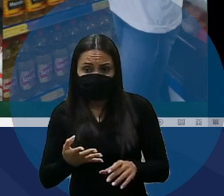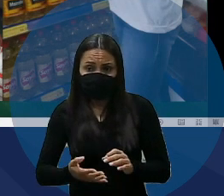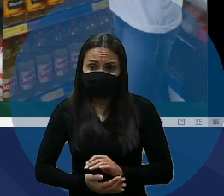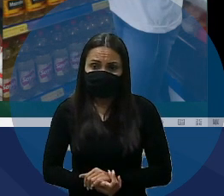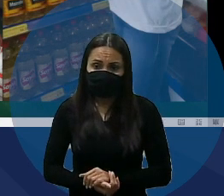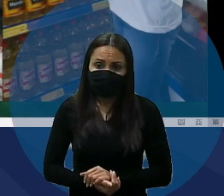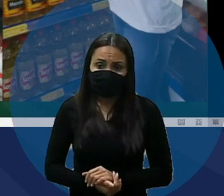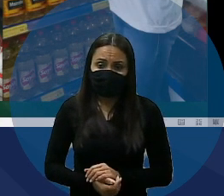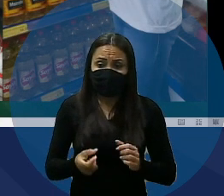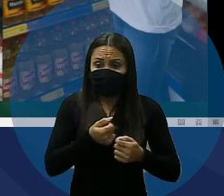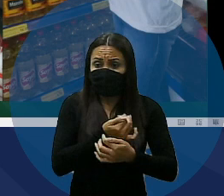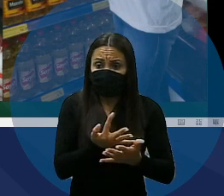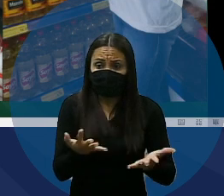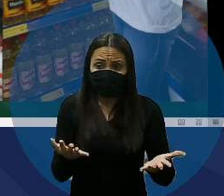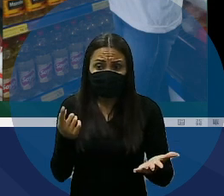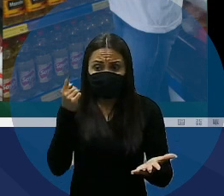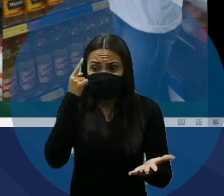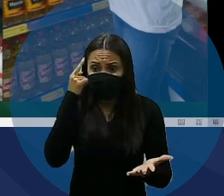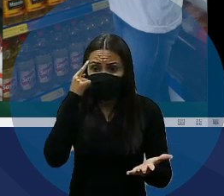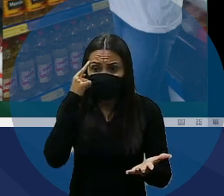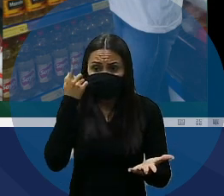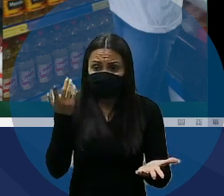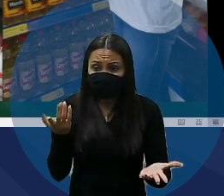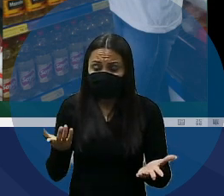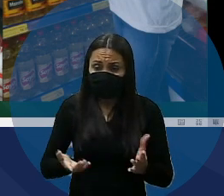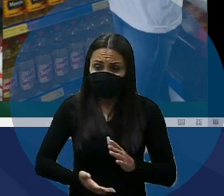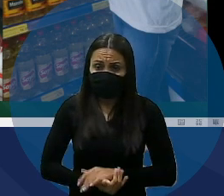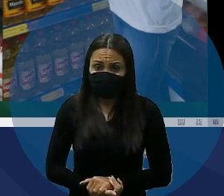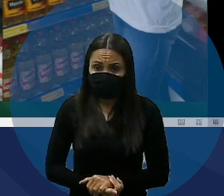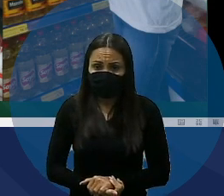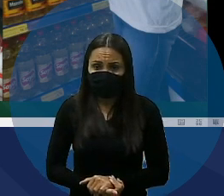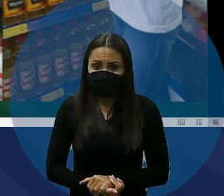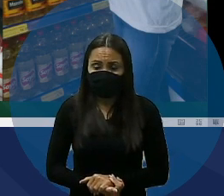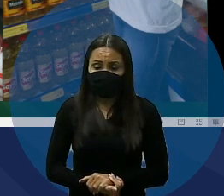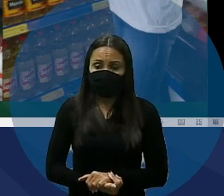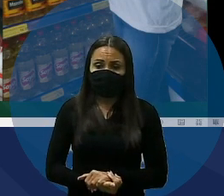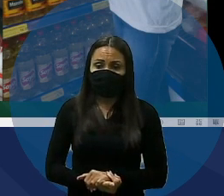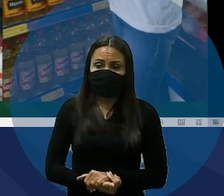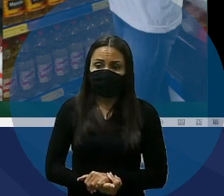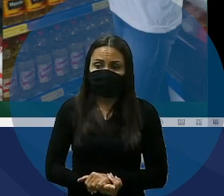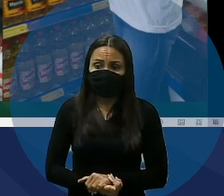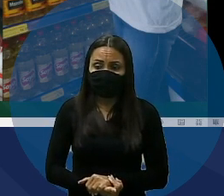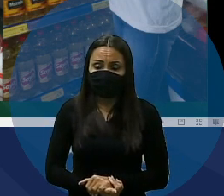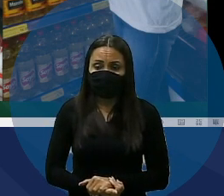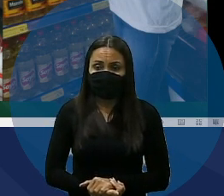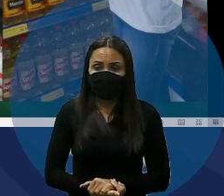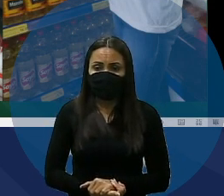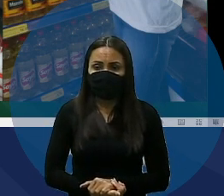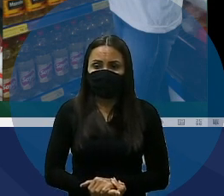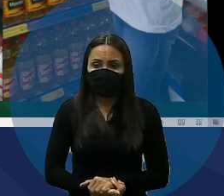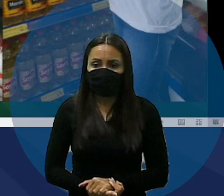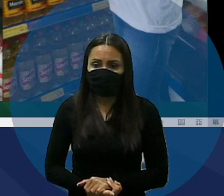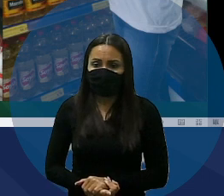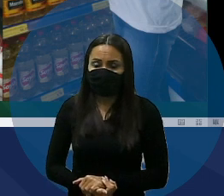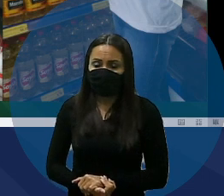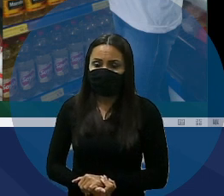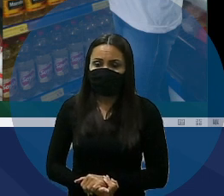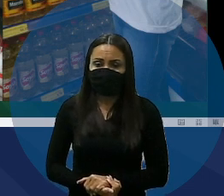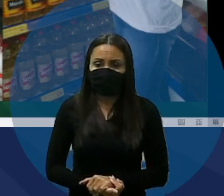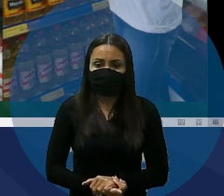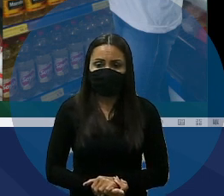sem pensar. Segundo ponto. Quem tem o conhecimento gasta com consciência. Terceiro ponto.